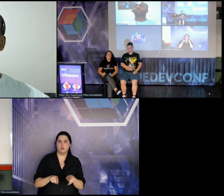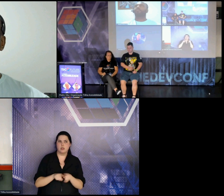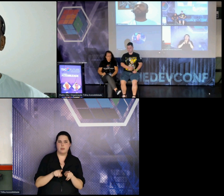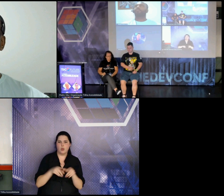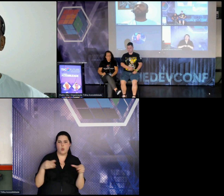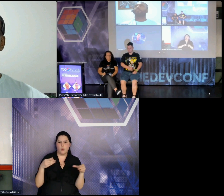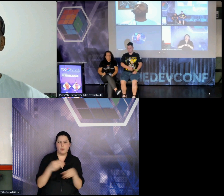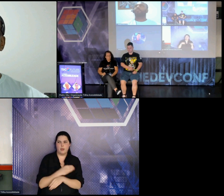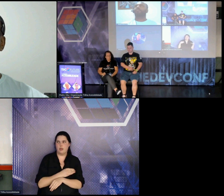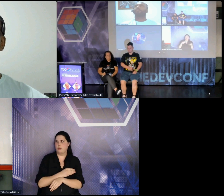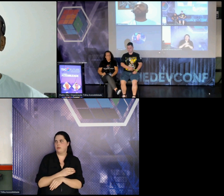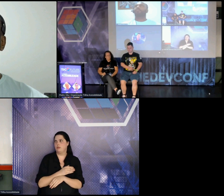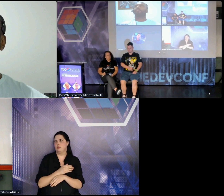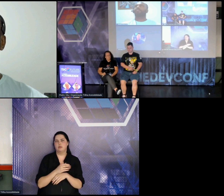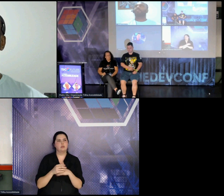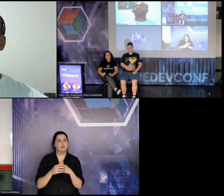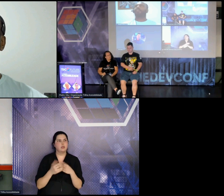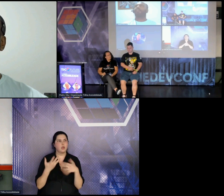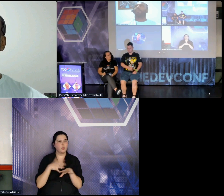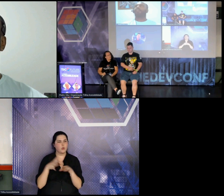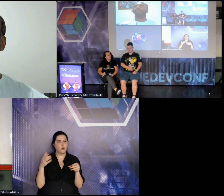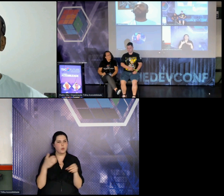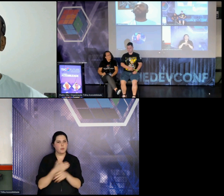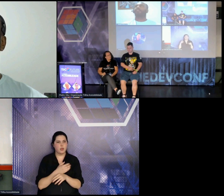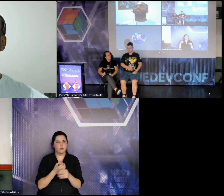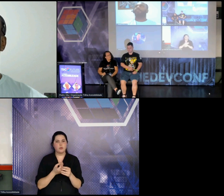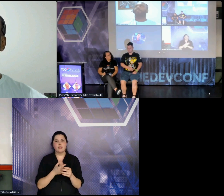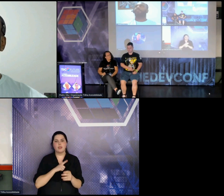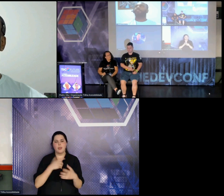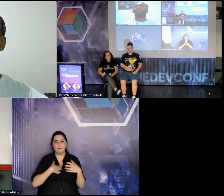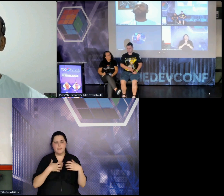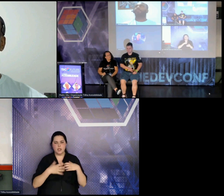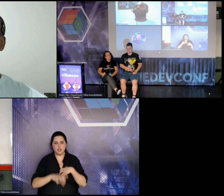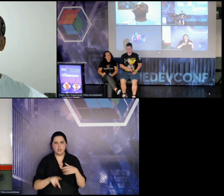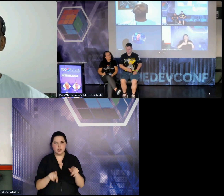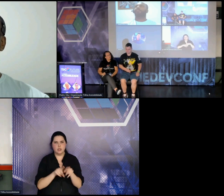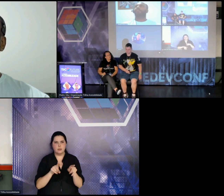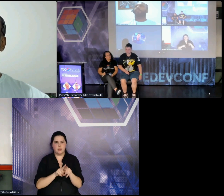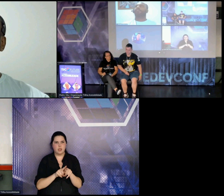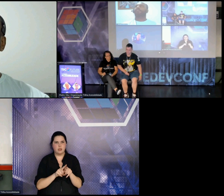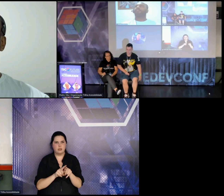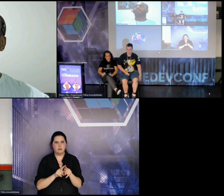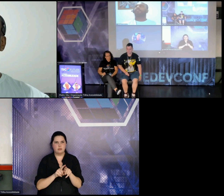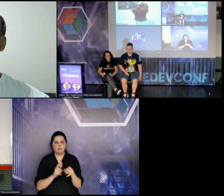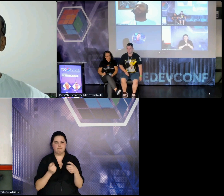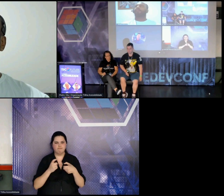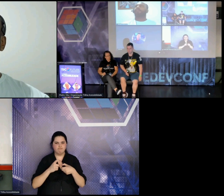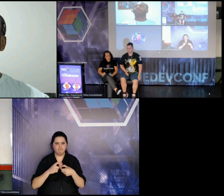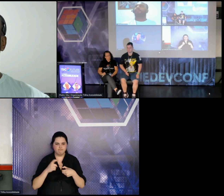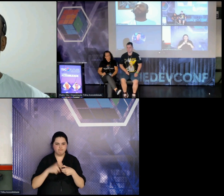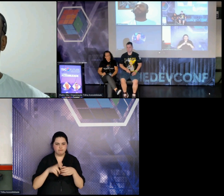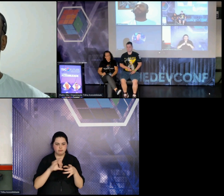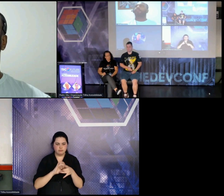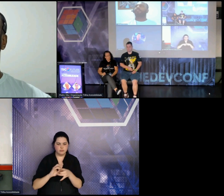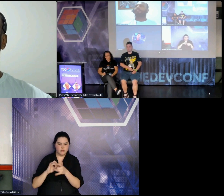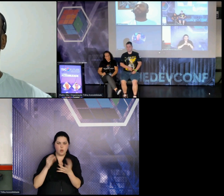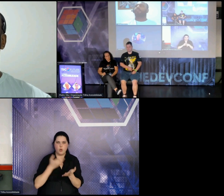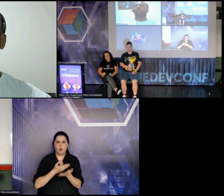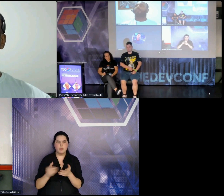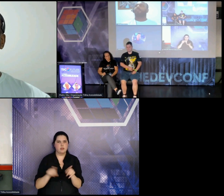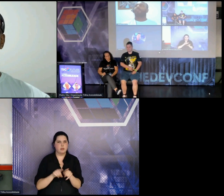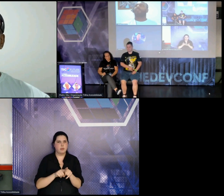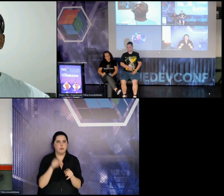né, no meio, porque gerar a empatia, o engajamento aqui, é o pontapé inicial